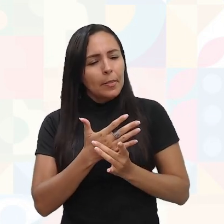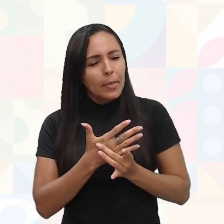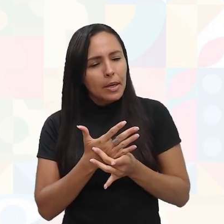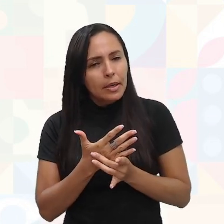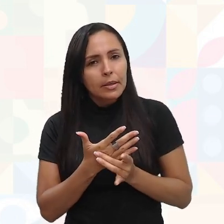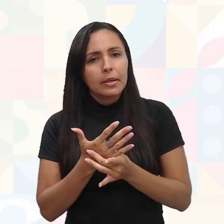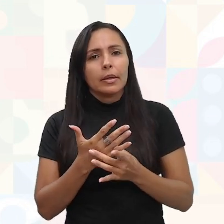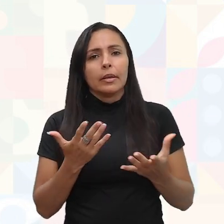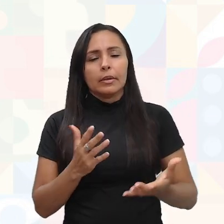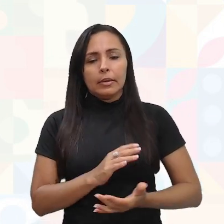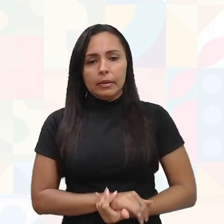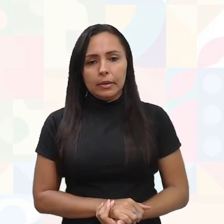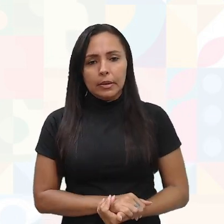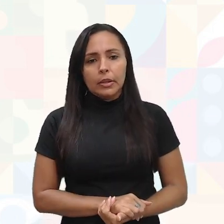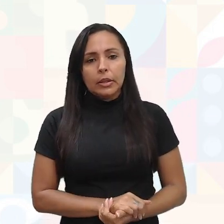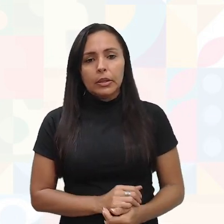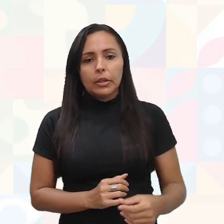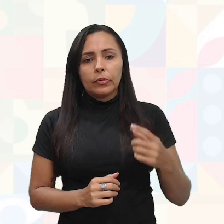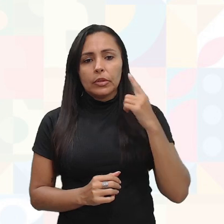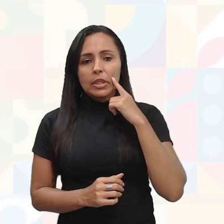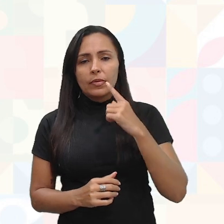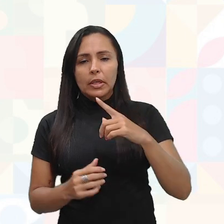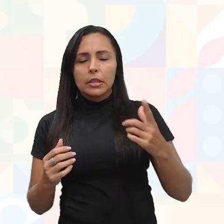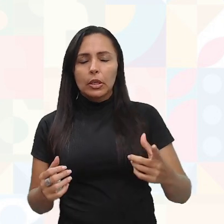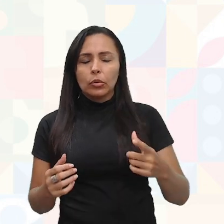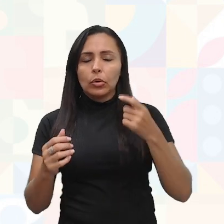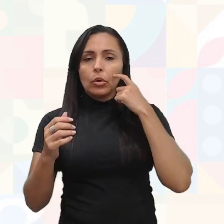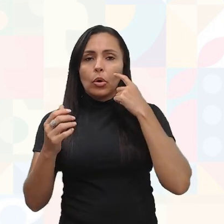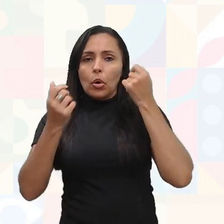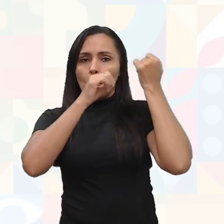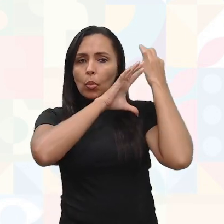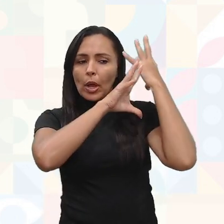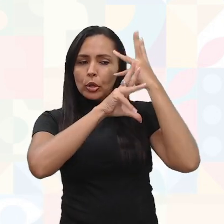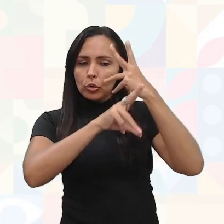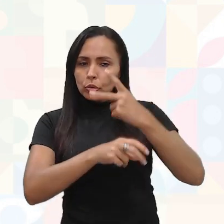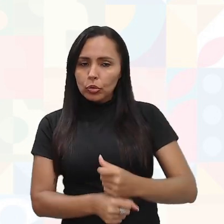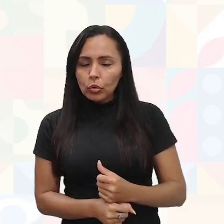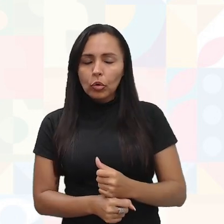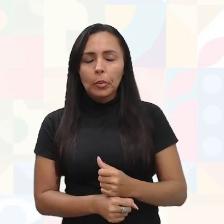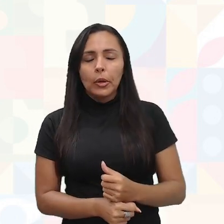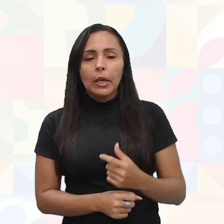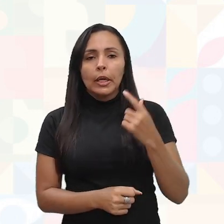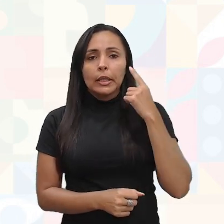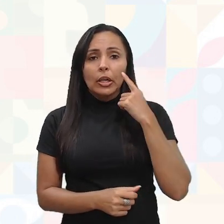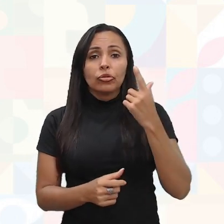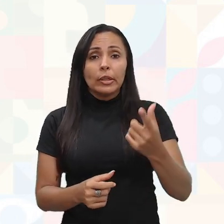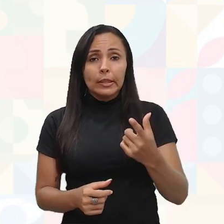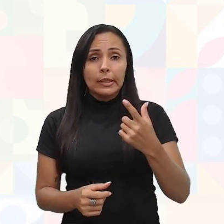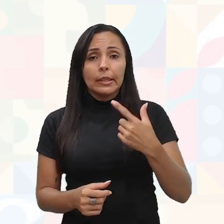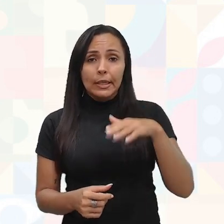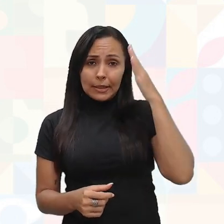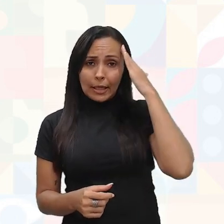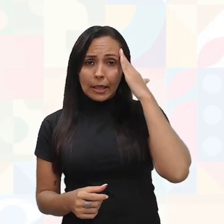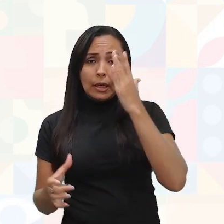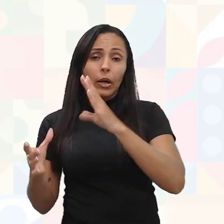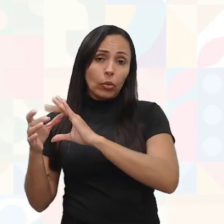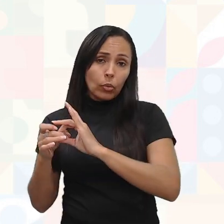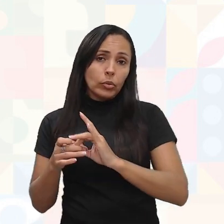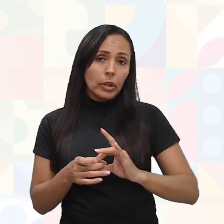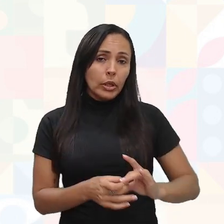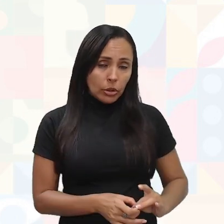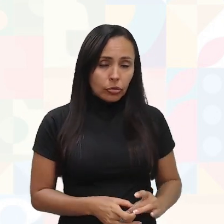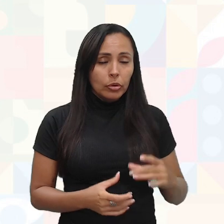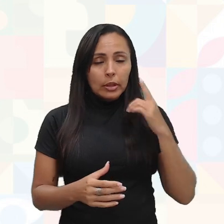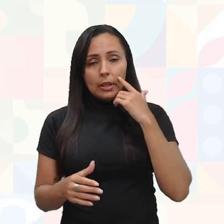tá? Você fazendo um esboço, um esqueleto, e a gente chegue numa simples conclusão de que você cumpriu